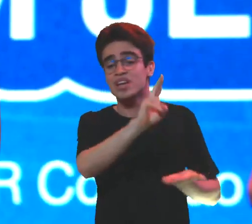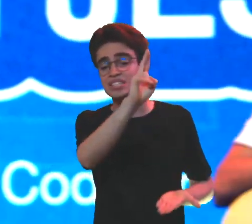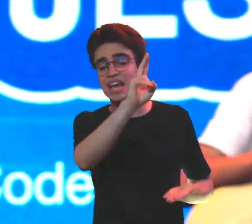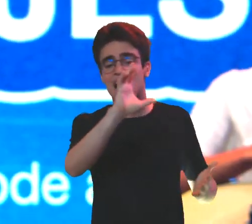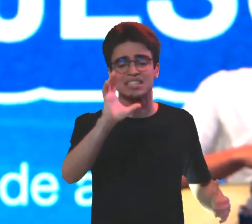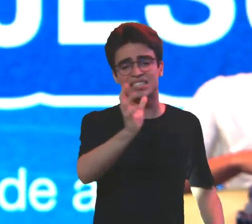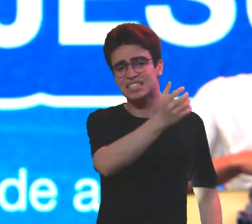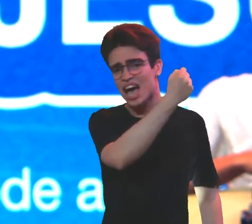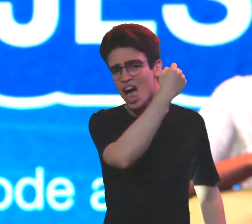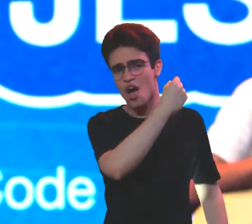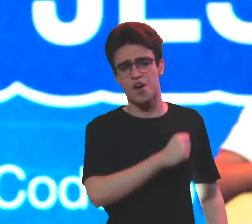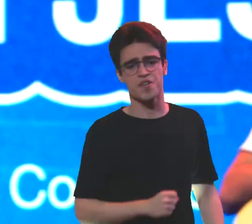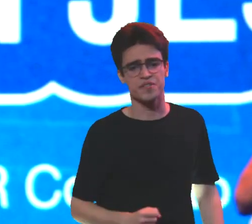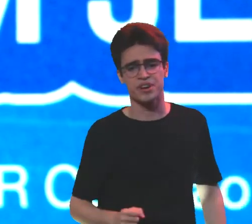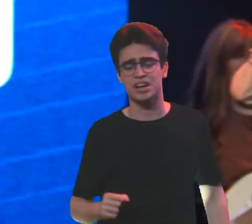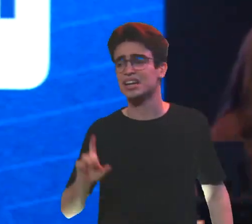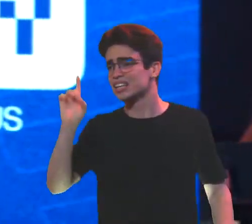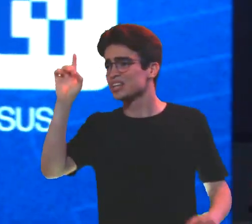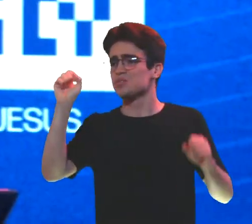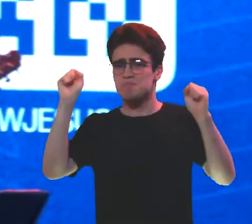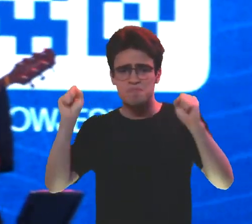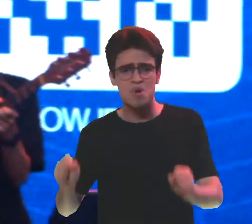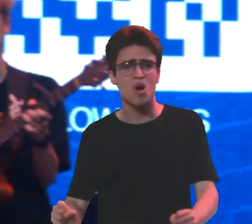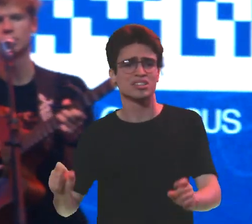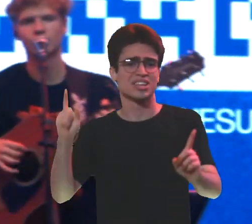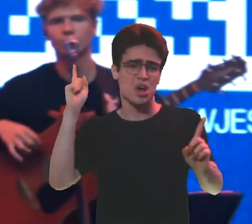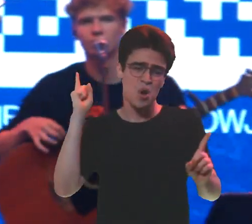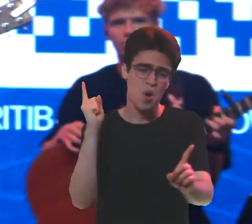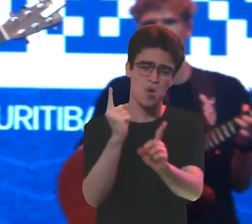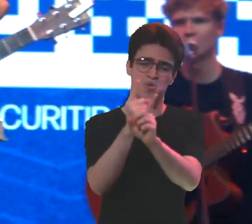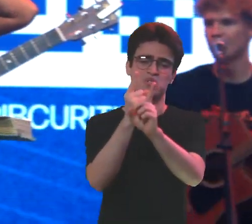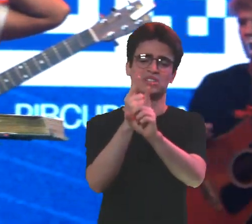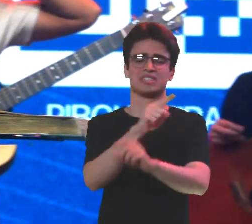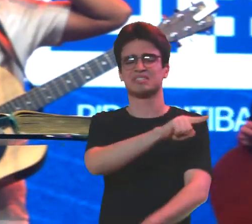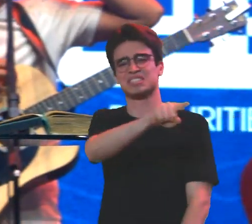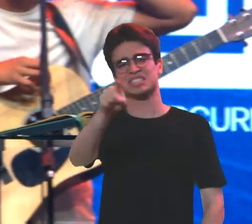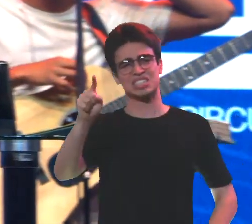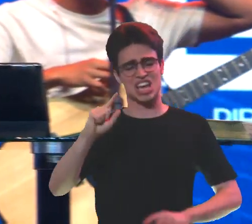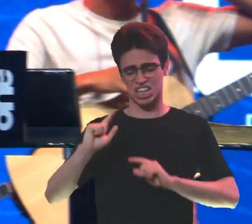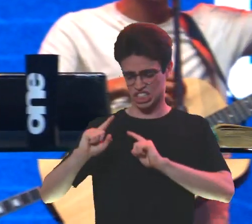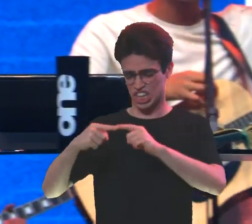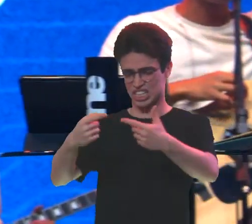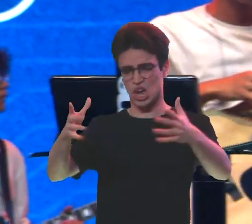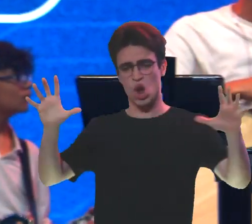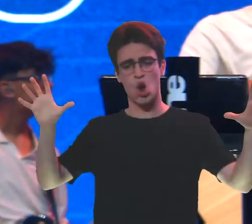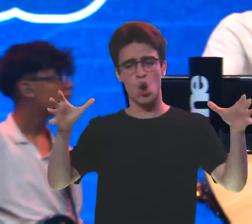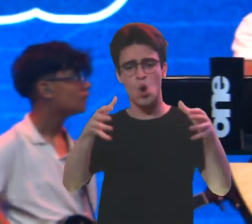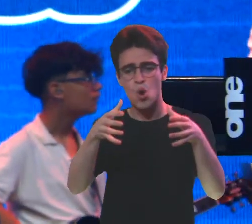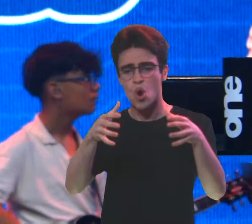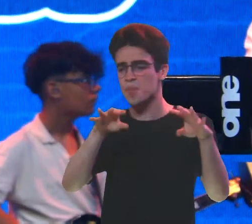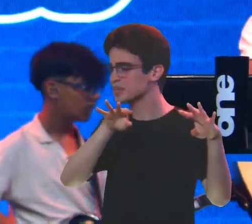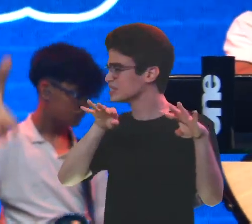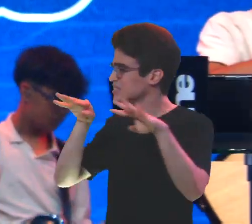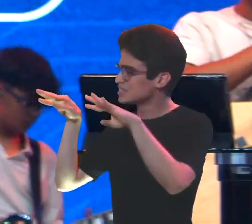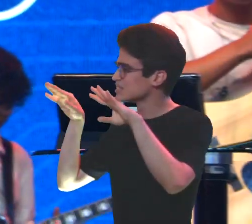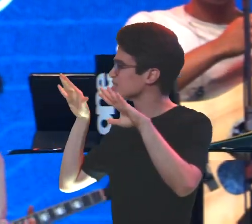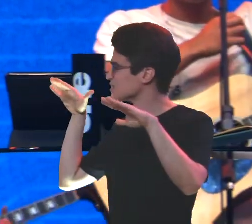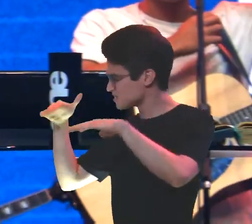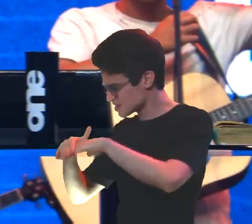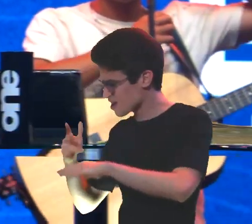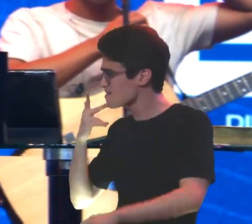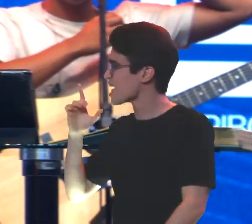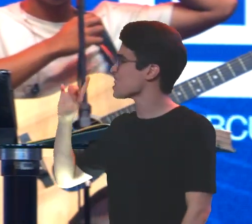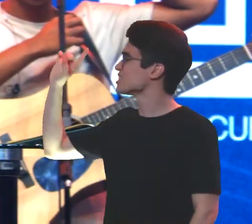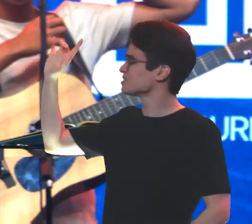universidades inteiras, que Ele encontre uma geração rendida a Ele, que diga: Senhor, conta